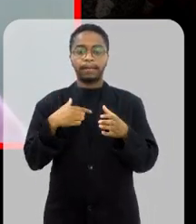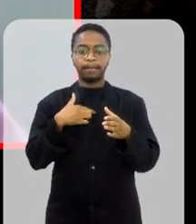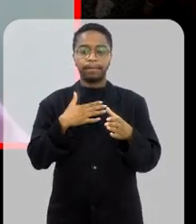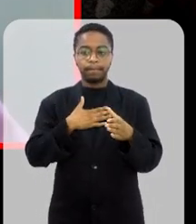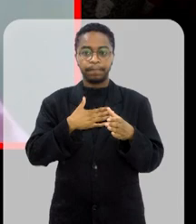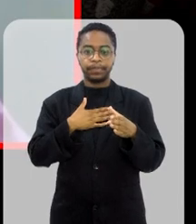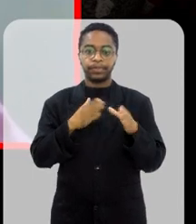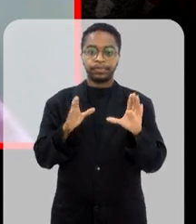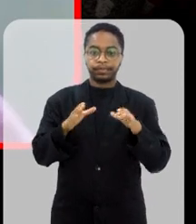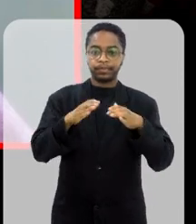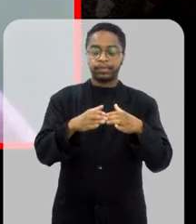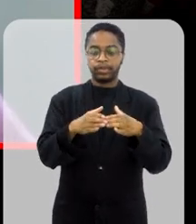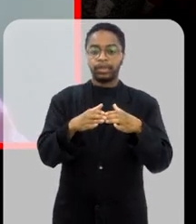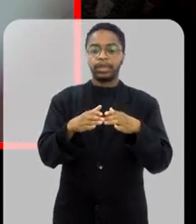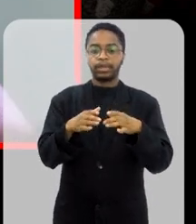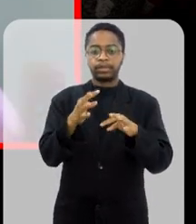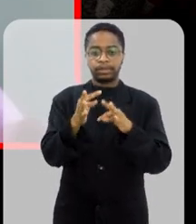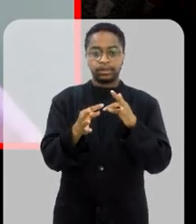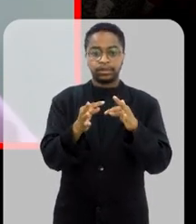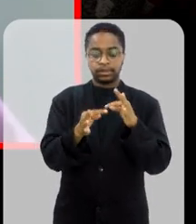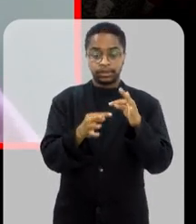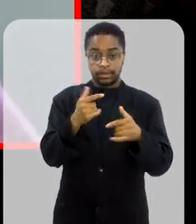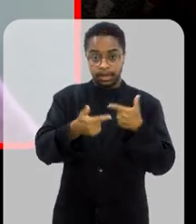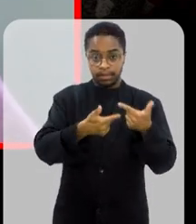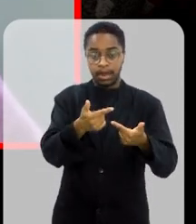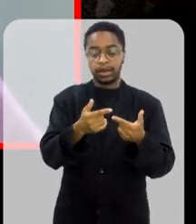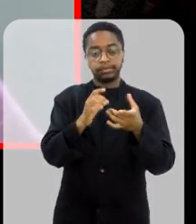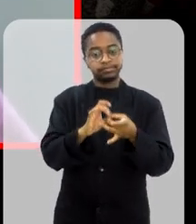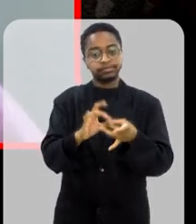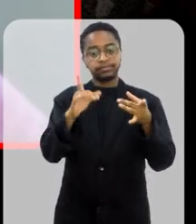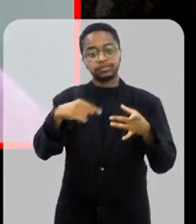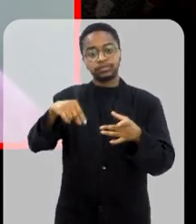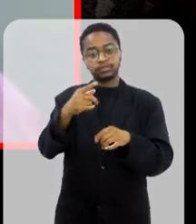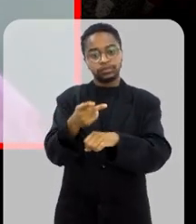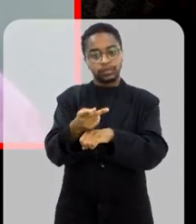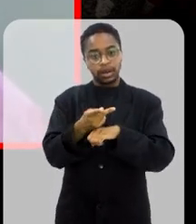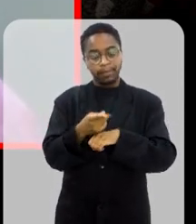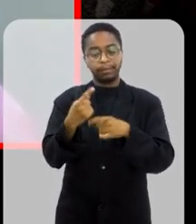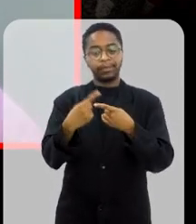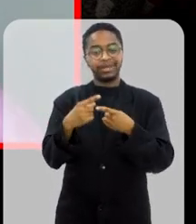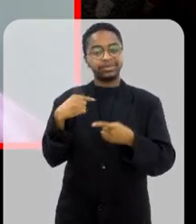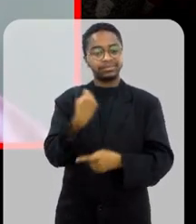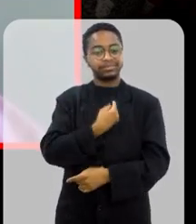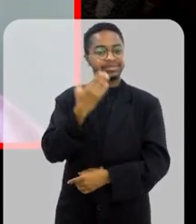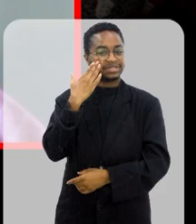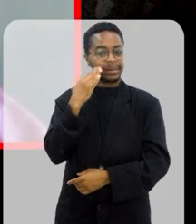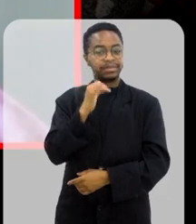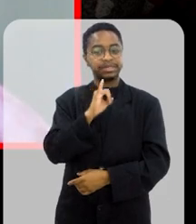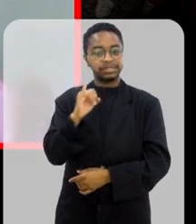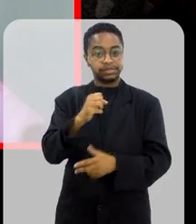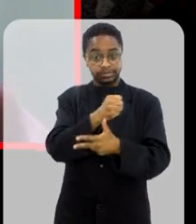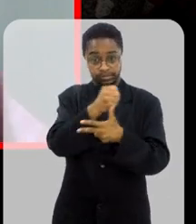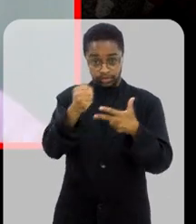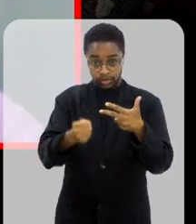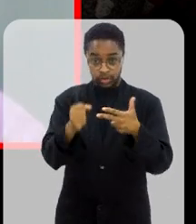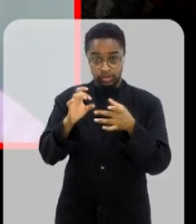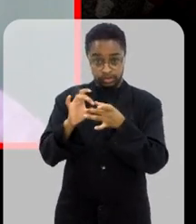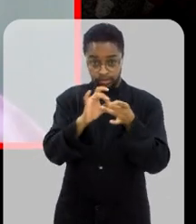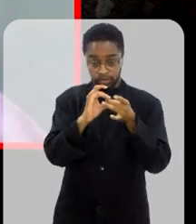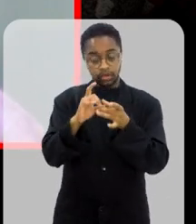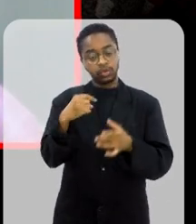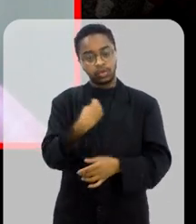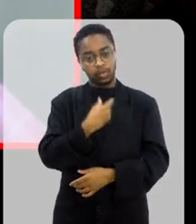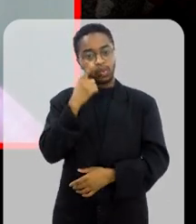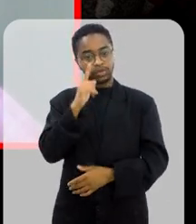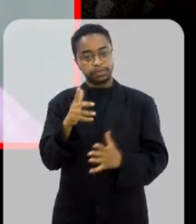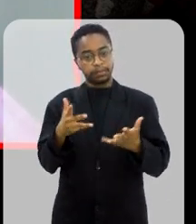o meu mandato e a frente parlamentar à disposição, de todos, porque a gente sabe que só com a união dos poderes nós vamos